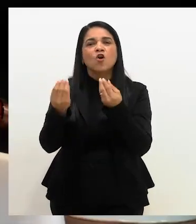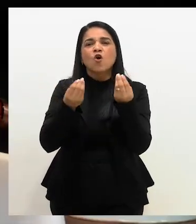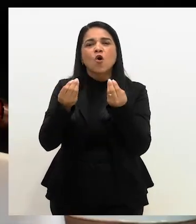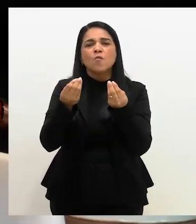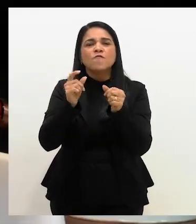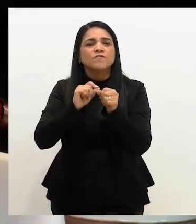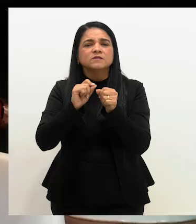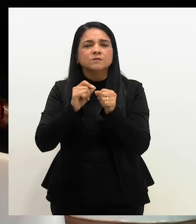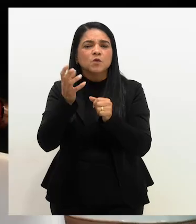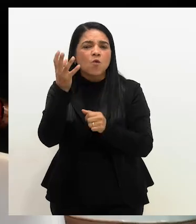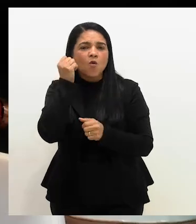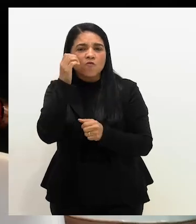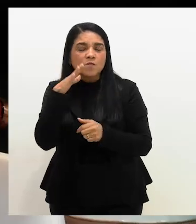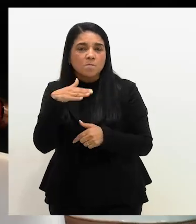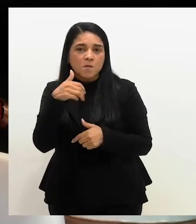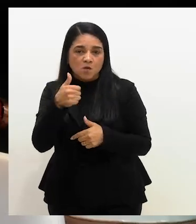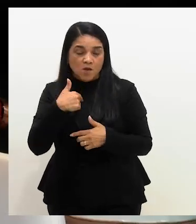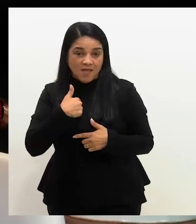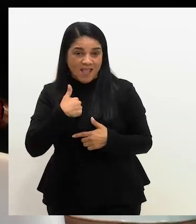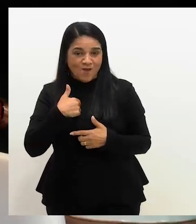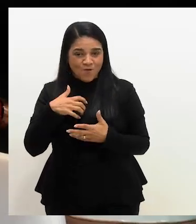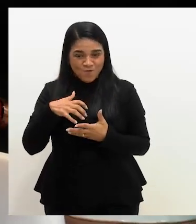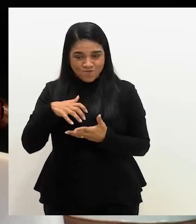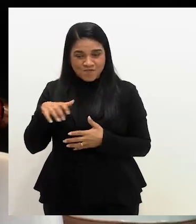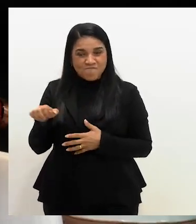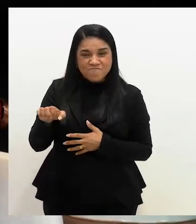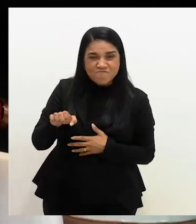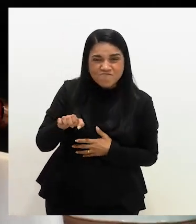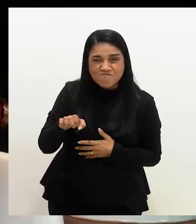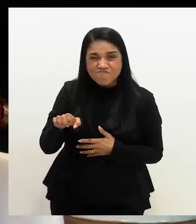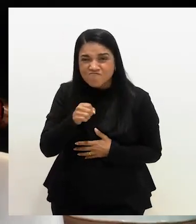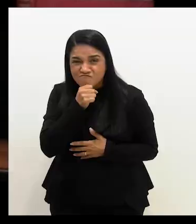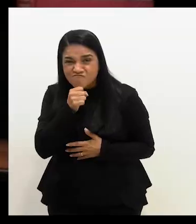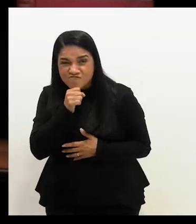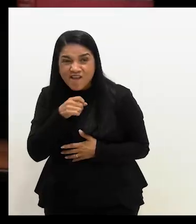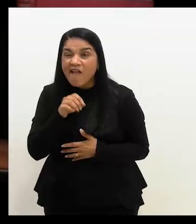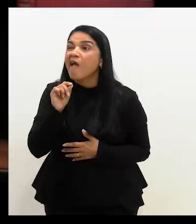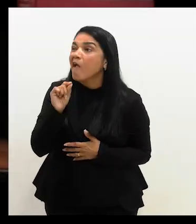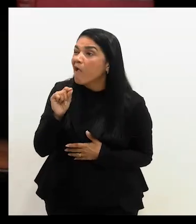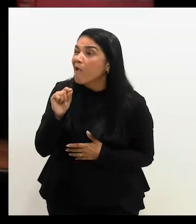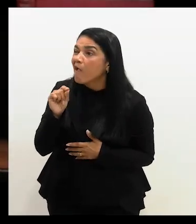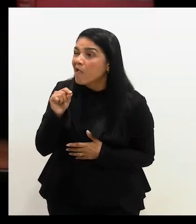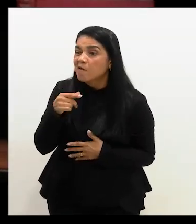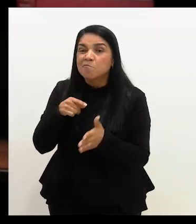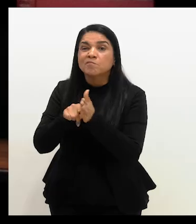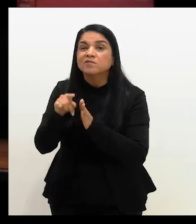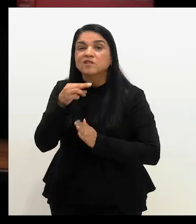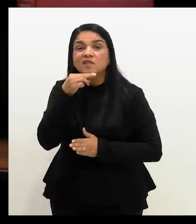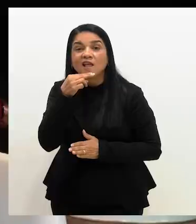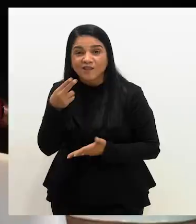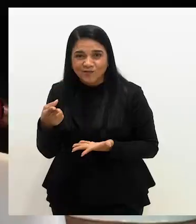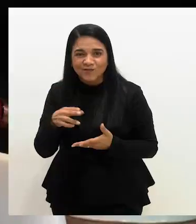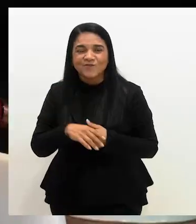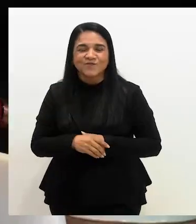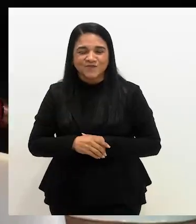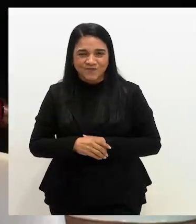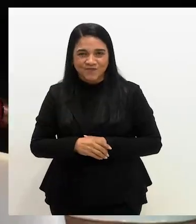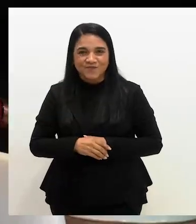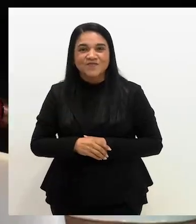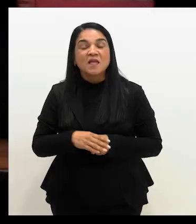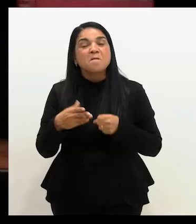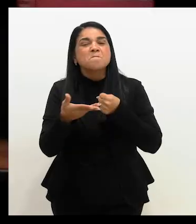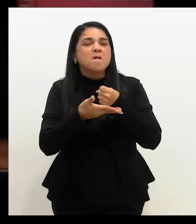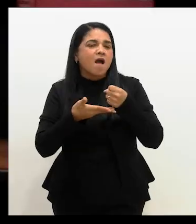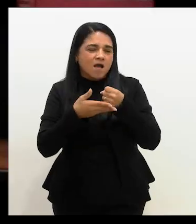que a gente pode fazer para ouvir melhor e não ficar, no meu caso, aquela velhinha surda de ficar pro netinho? Com